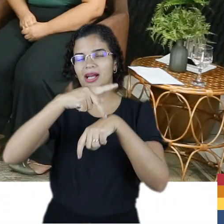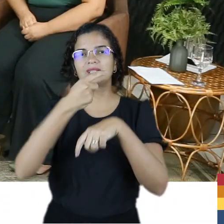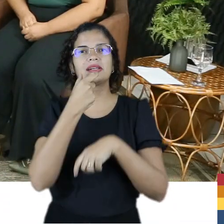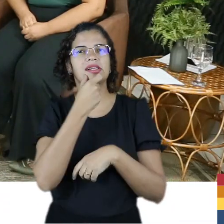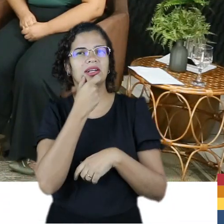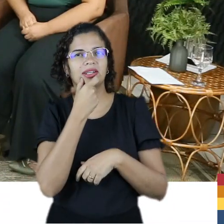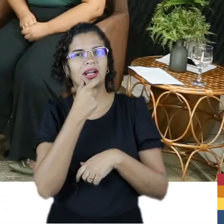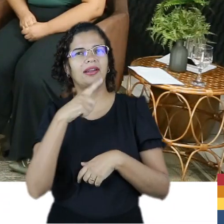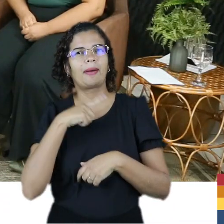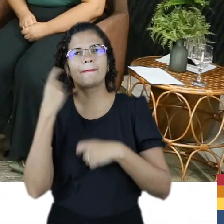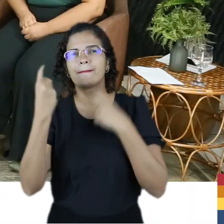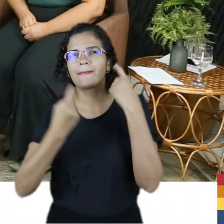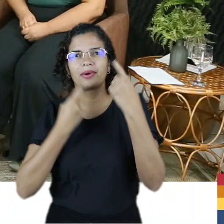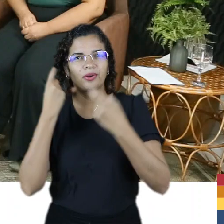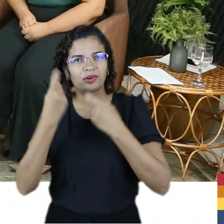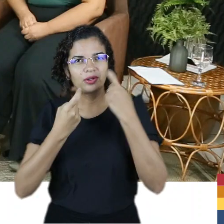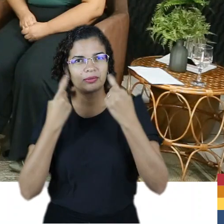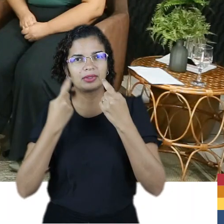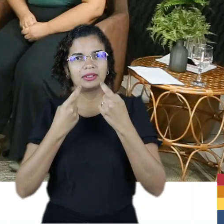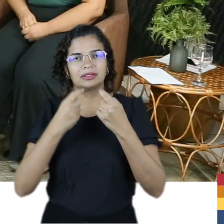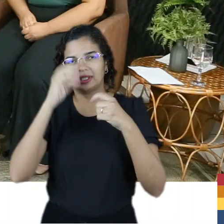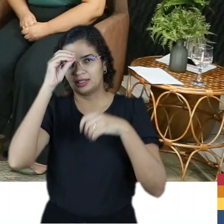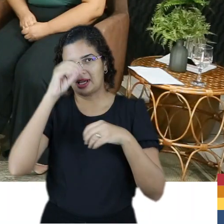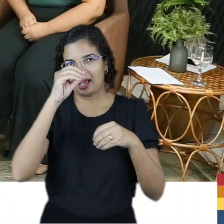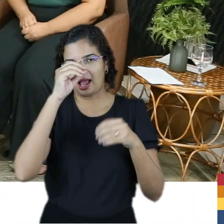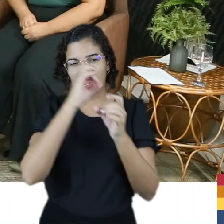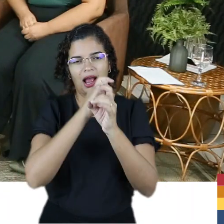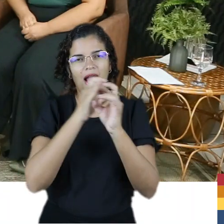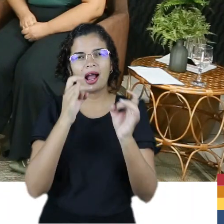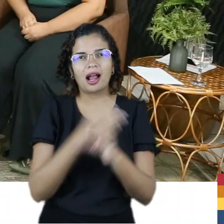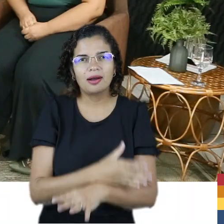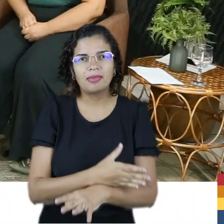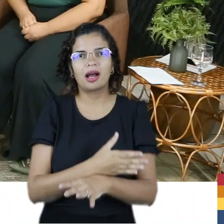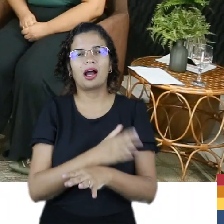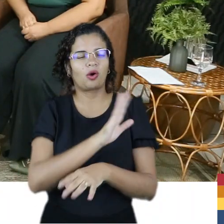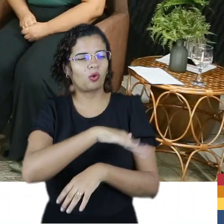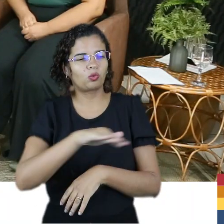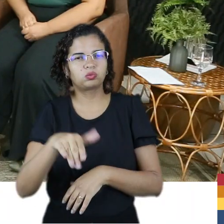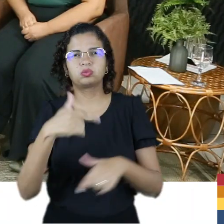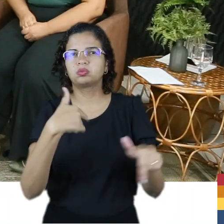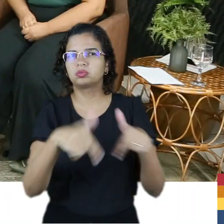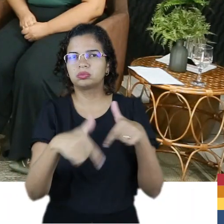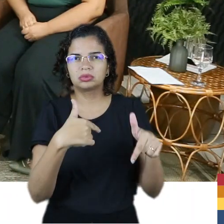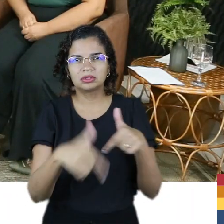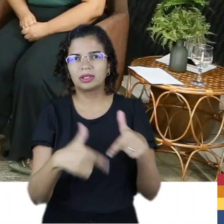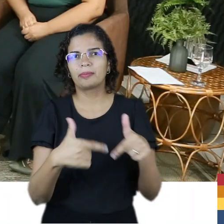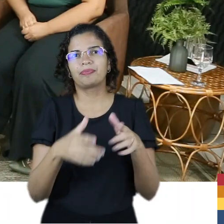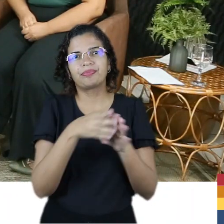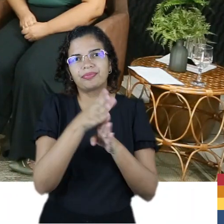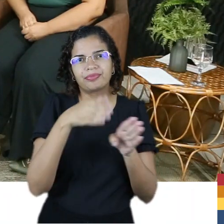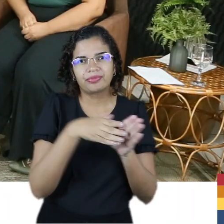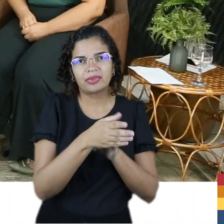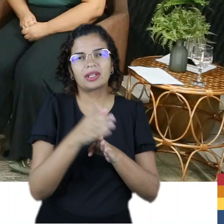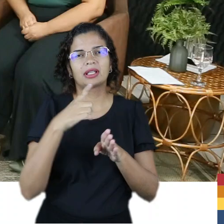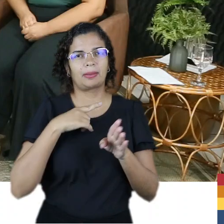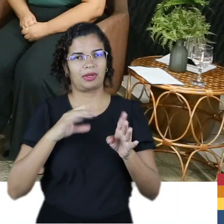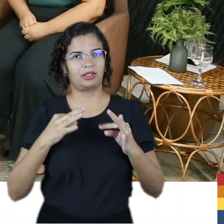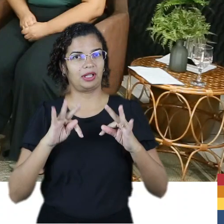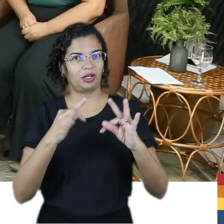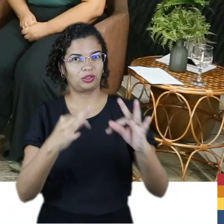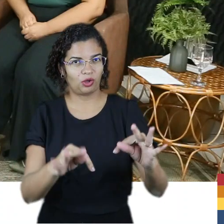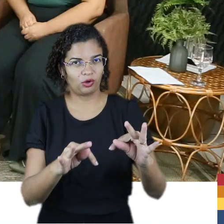podemos dizer que nessas obras uma das grandes preocupações de Karl Marx já vivenciando esse momento da